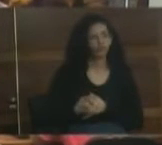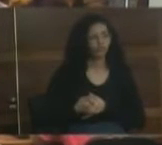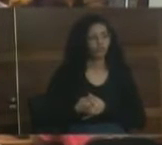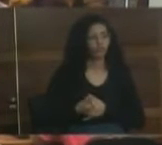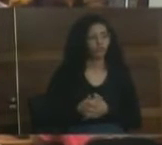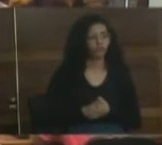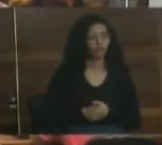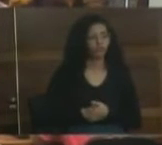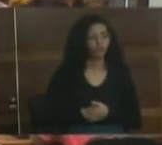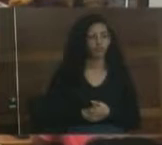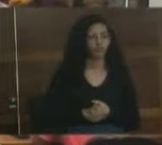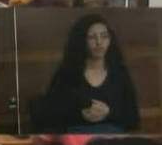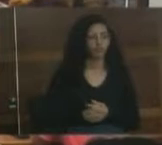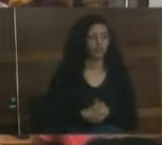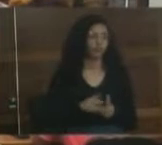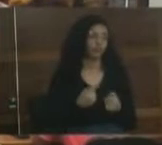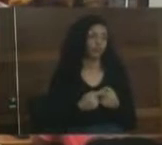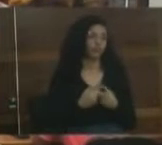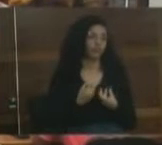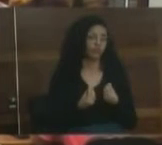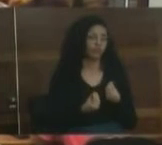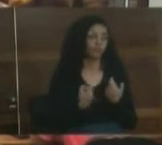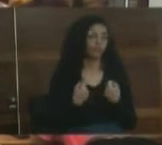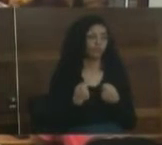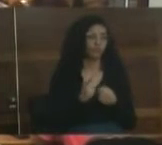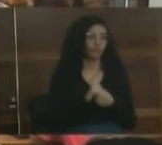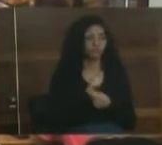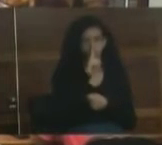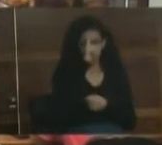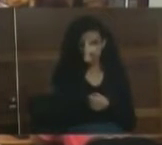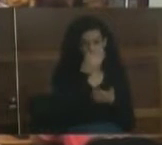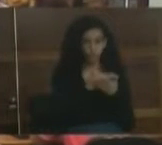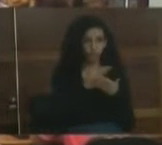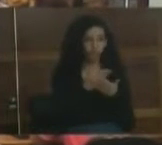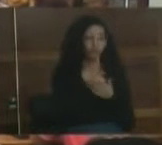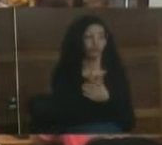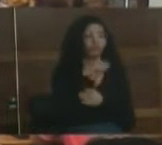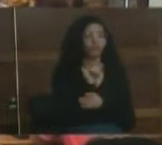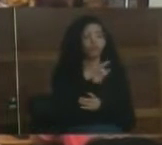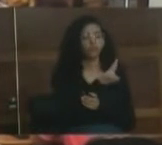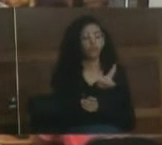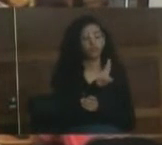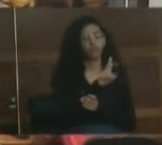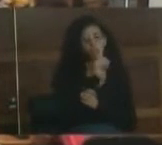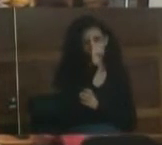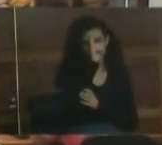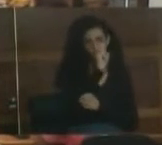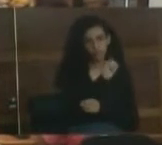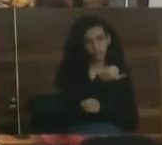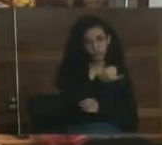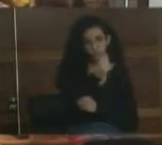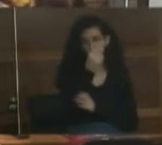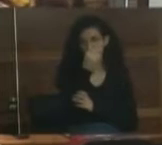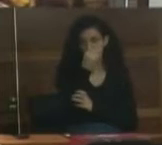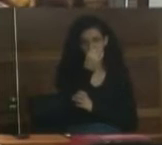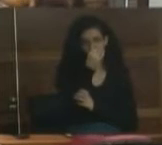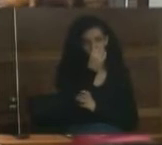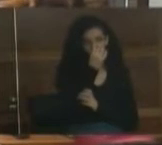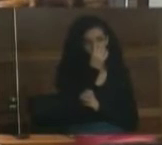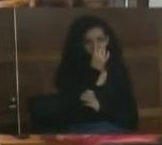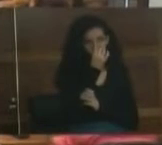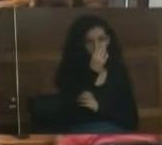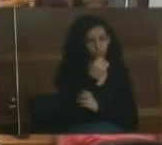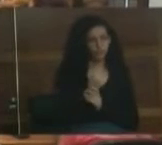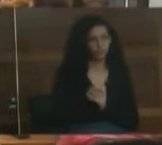porque com a taça tem um curso de medicina tem que ter um hospital-escola ela vai utilizar a o espaço do